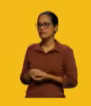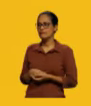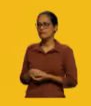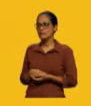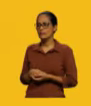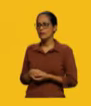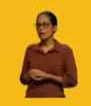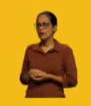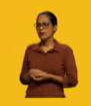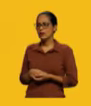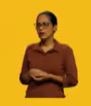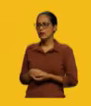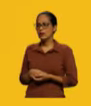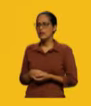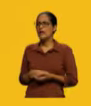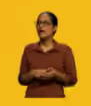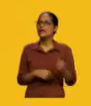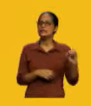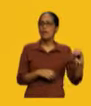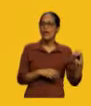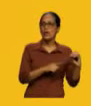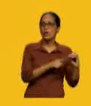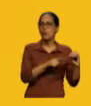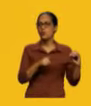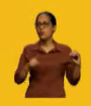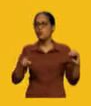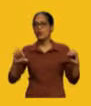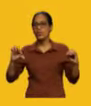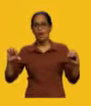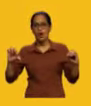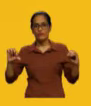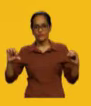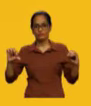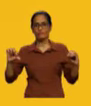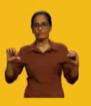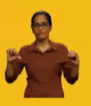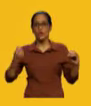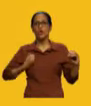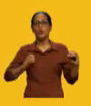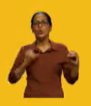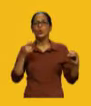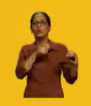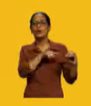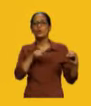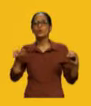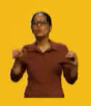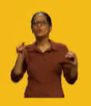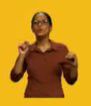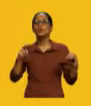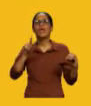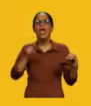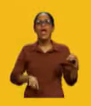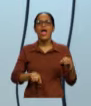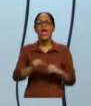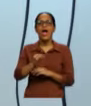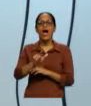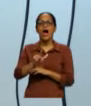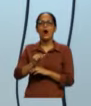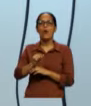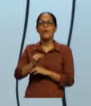Que a gente fala que é de 0 até 9, os 10 algarismos. E o que são os algarismos? Eu vou falar para vocês que os algarismos é como